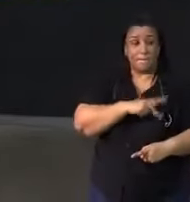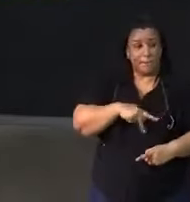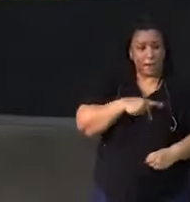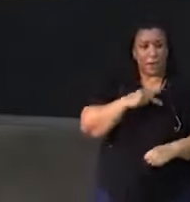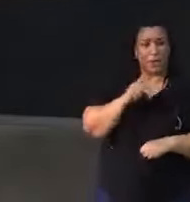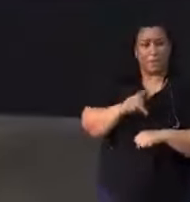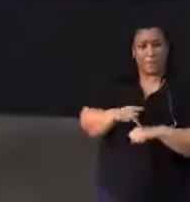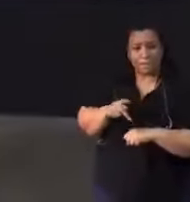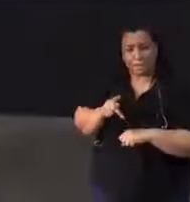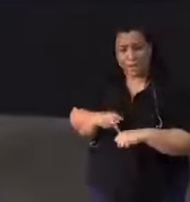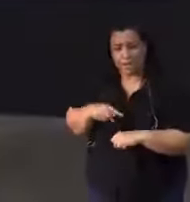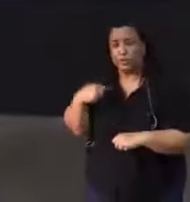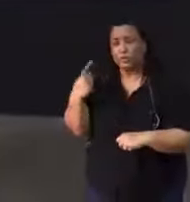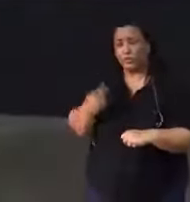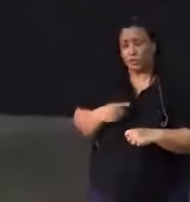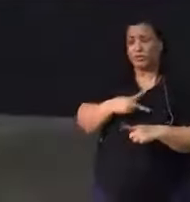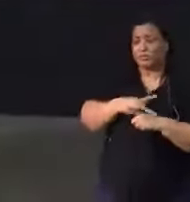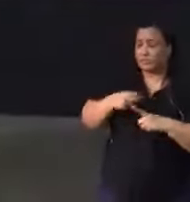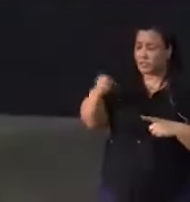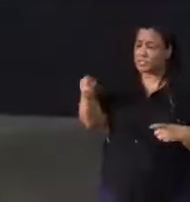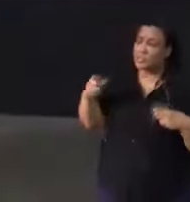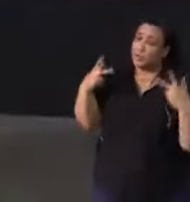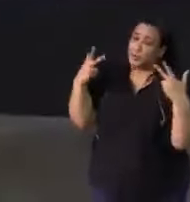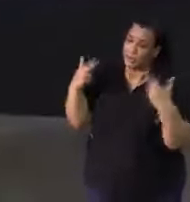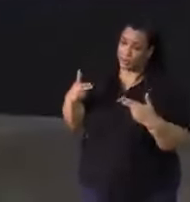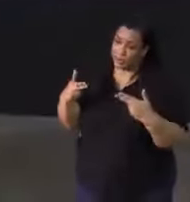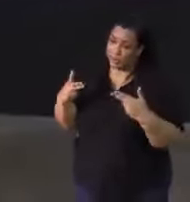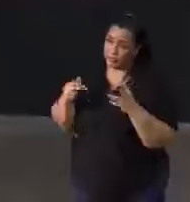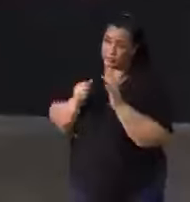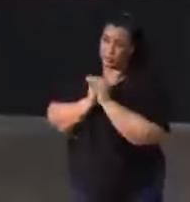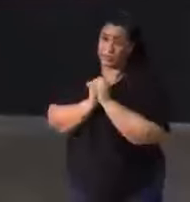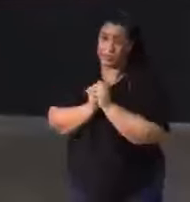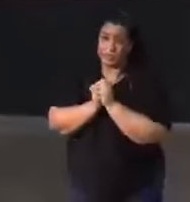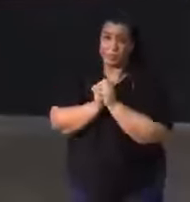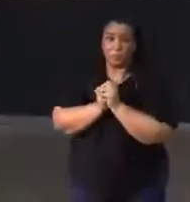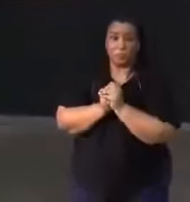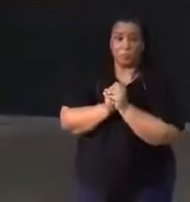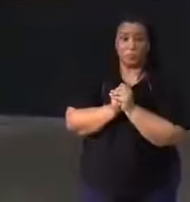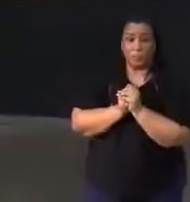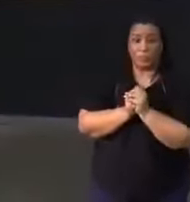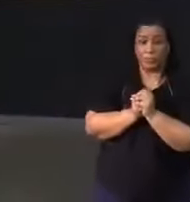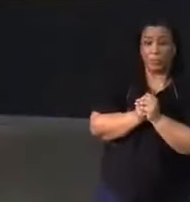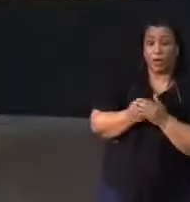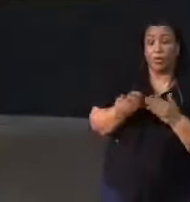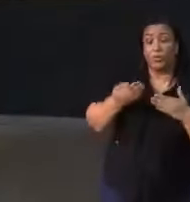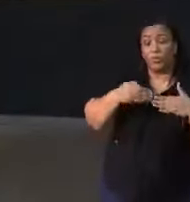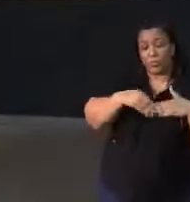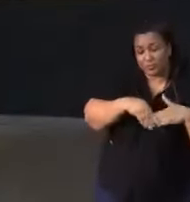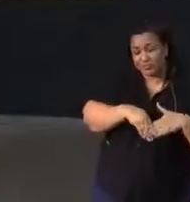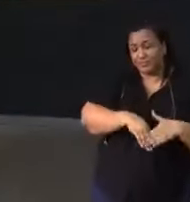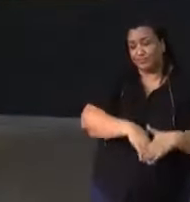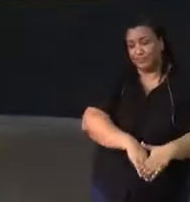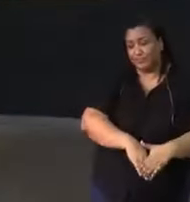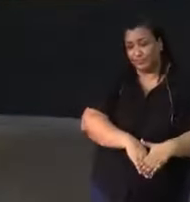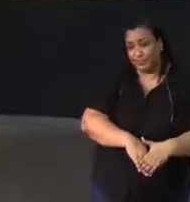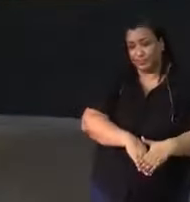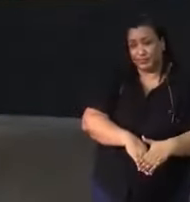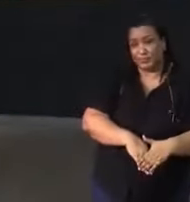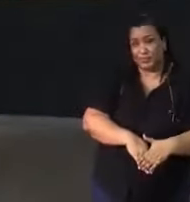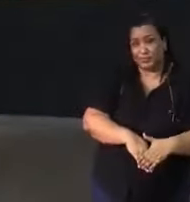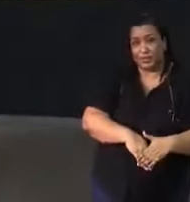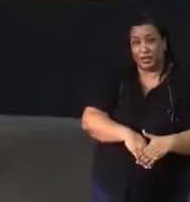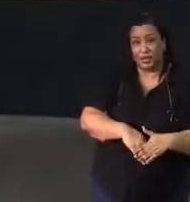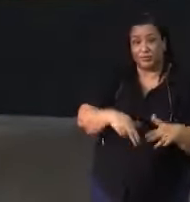podemos vencer também, amém? Amém, amém ou amém? Amém? Então diga humildade. Humildade.